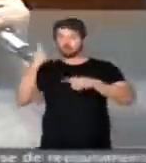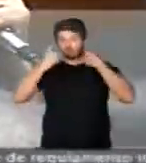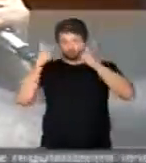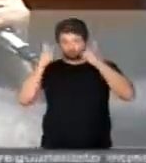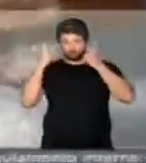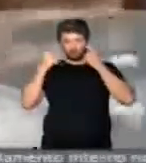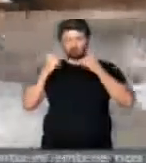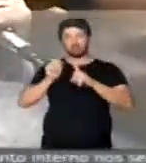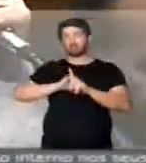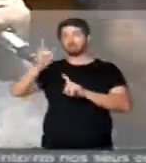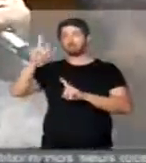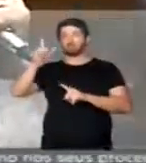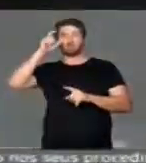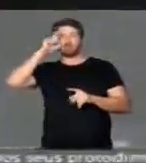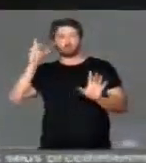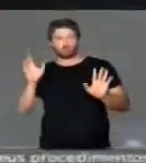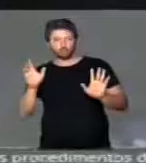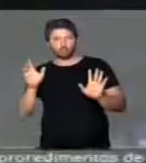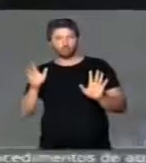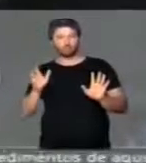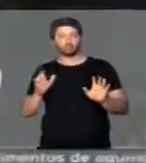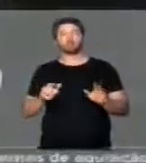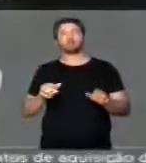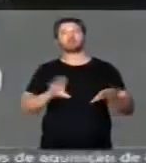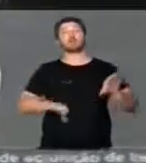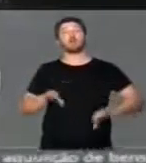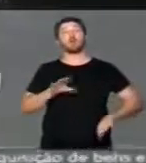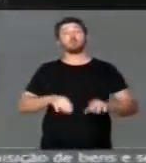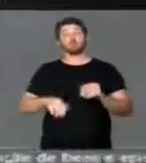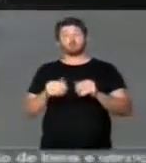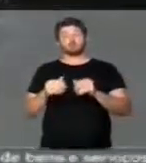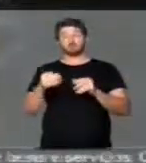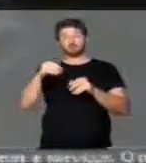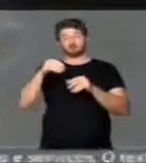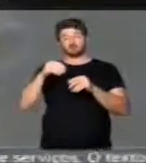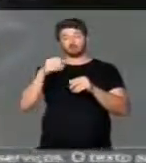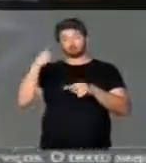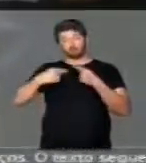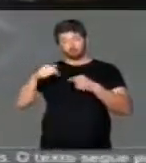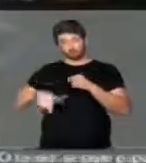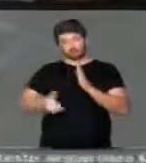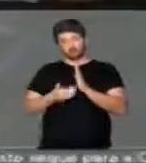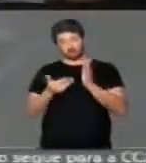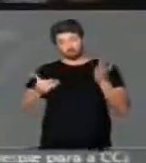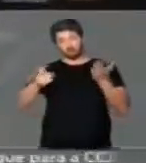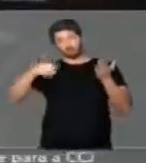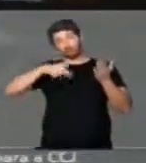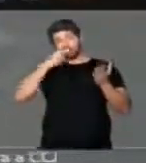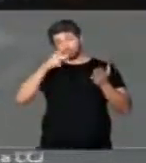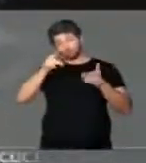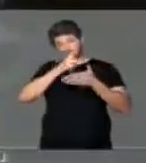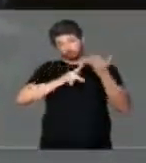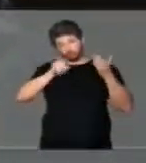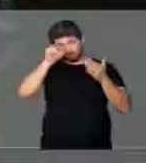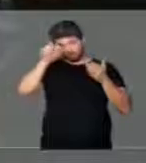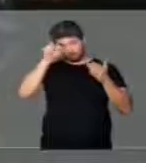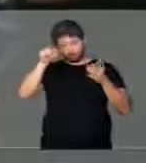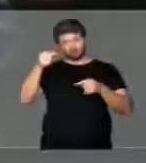caçá eduardo cunha ea delinqüência política nessa casa e por isso nós entendemos que esse projeto